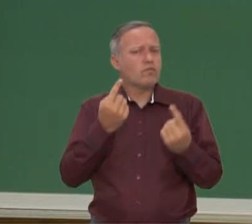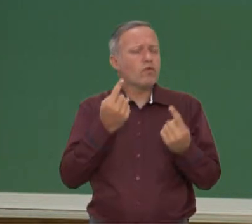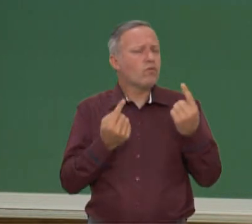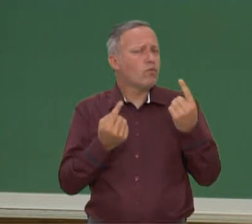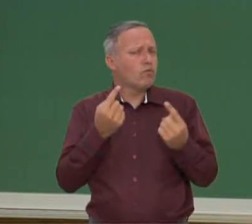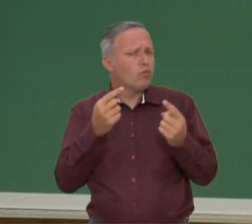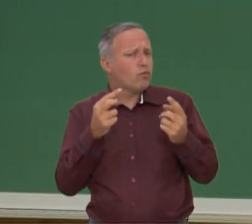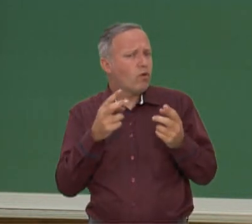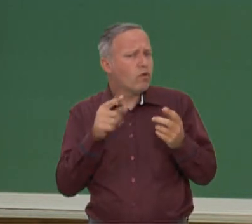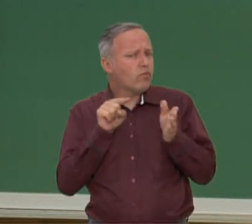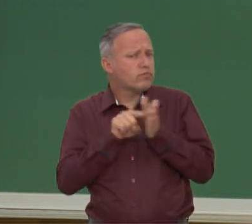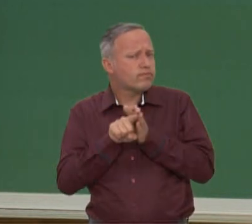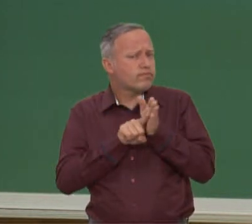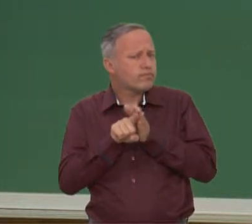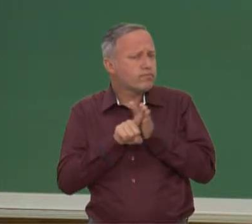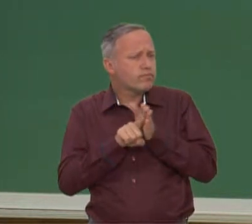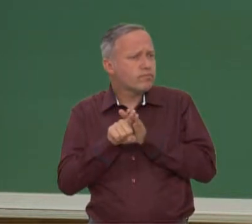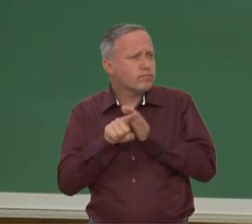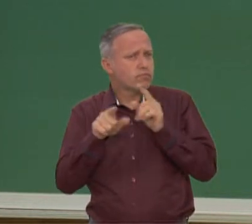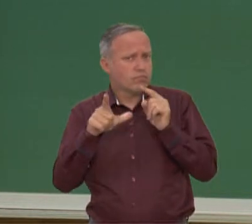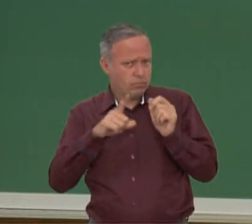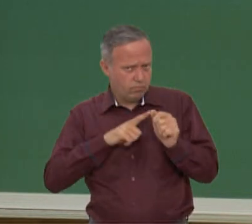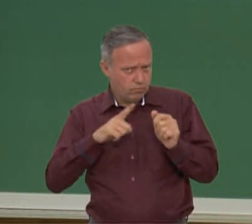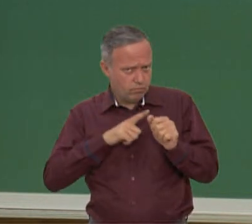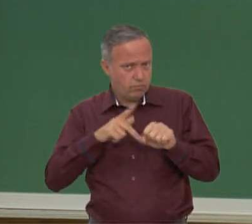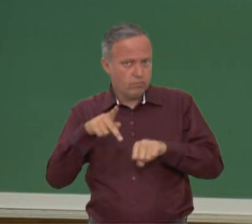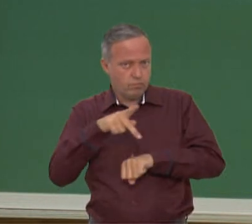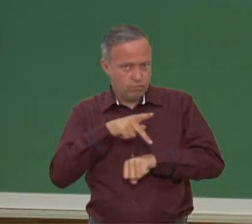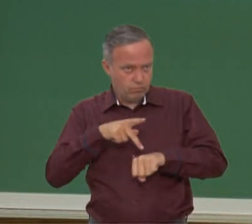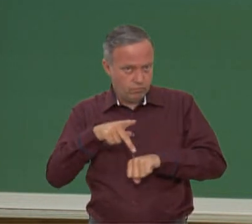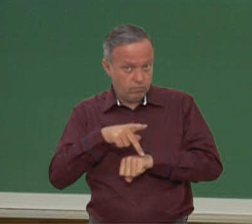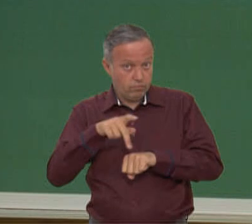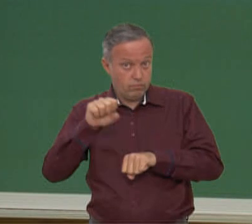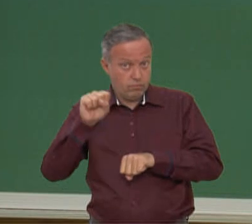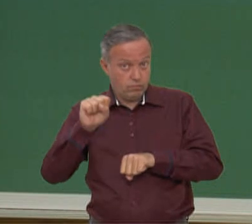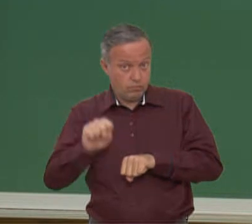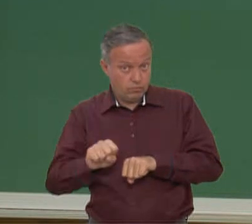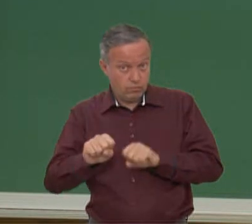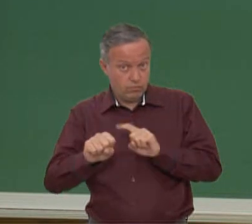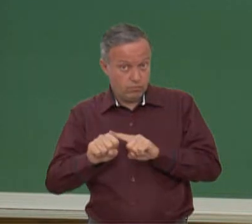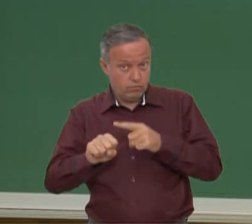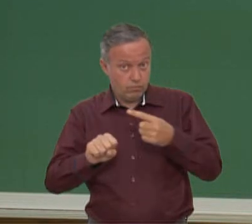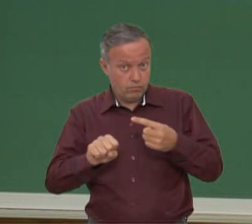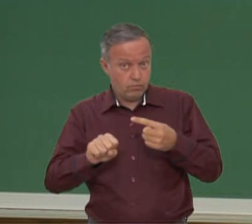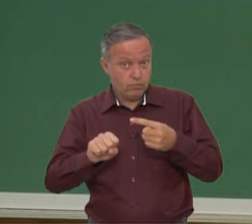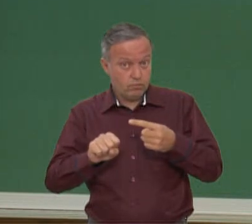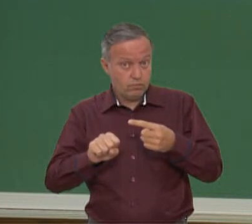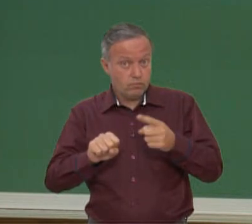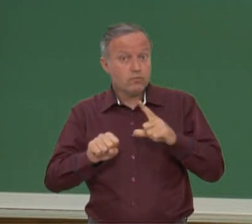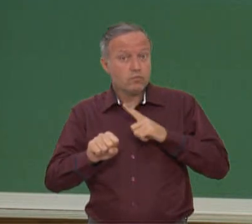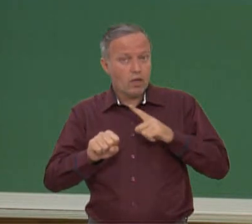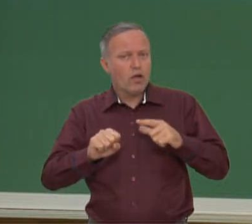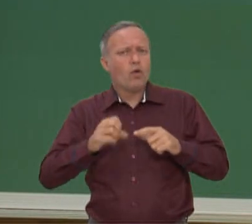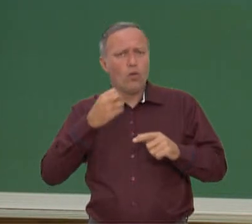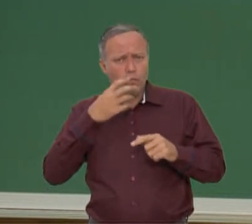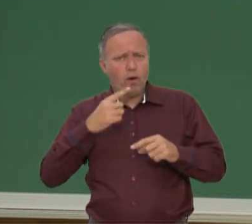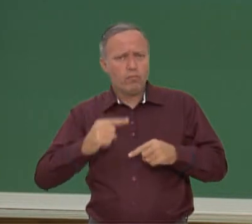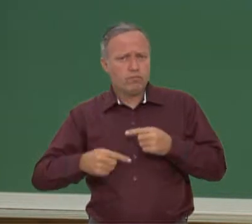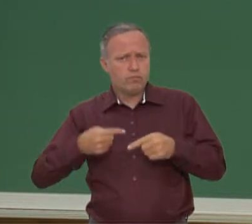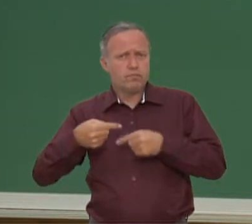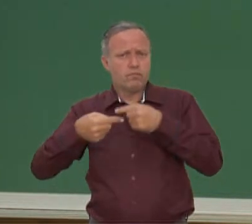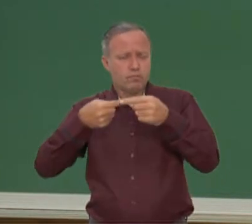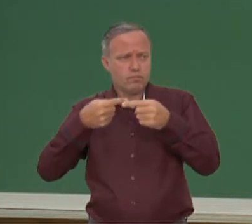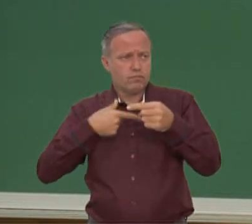dessa divisão? O problema é que tem países que estão no sul que já têm um bom desenvolvimento, e inclusive eles estão